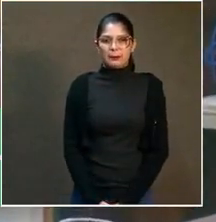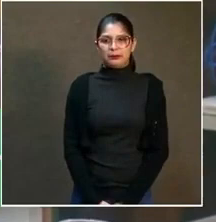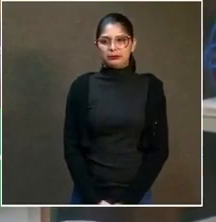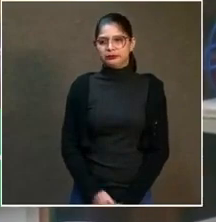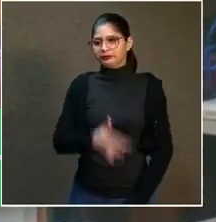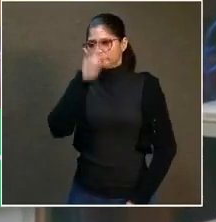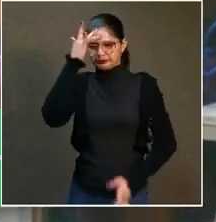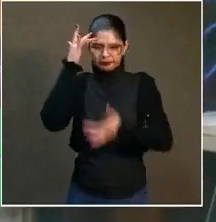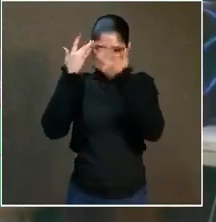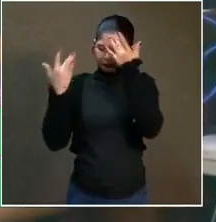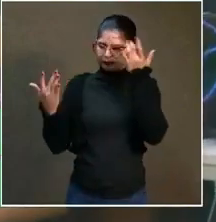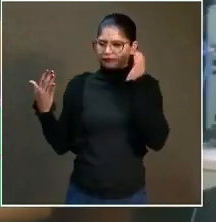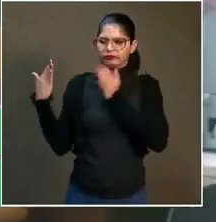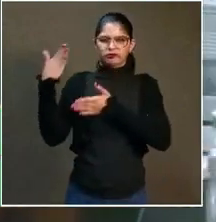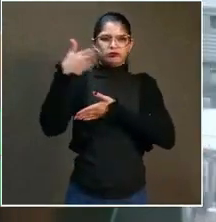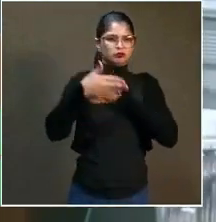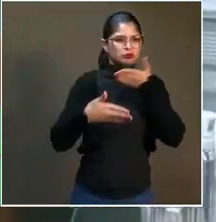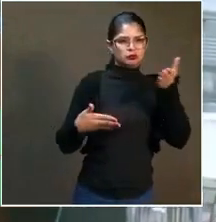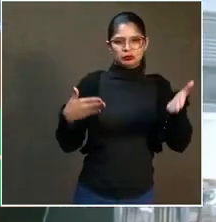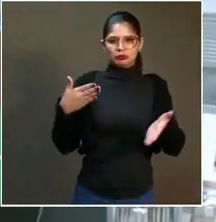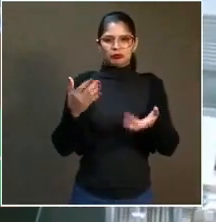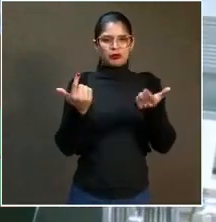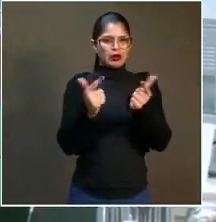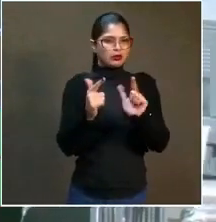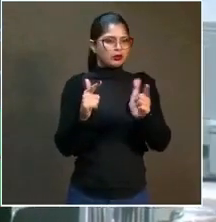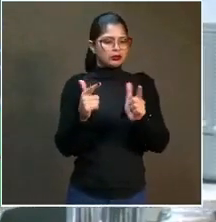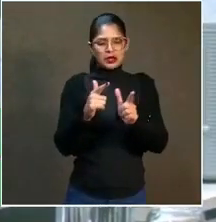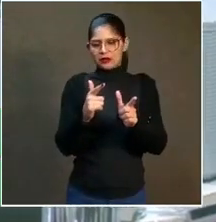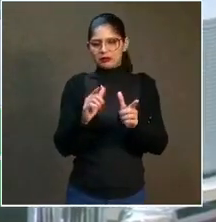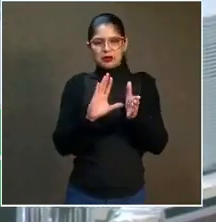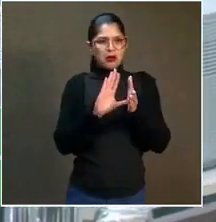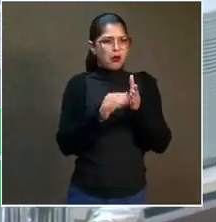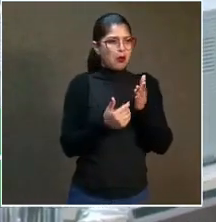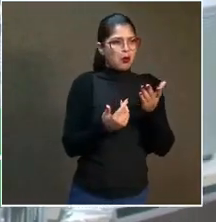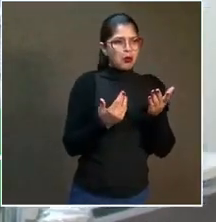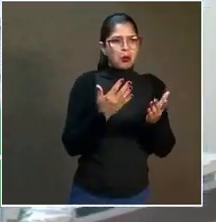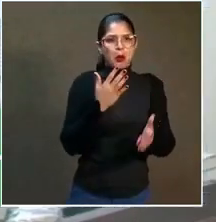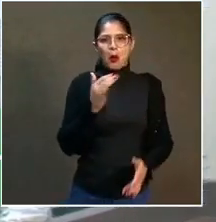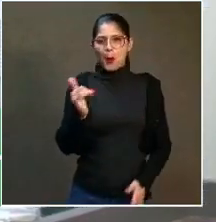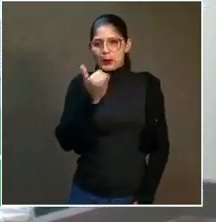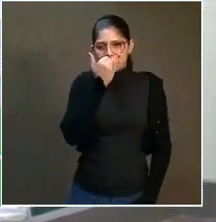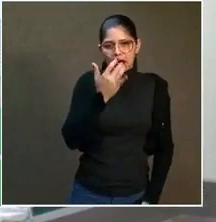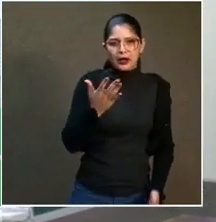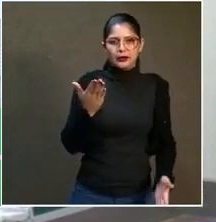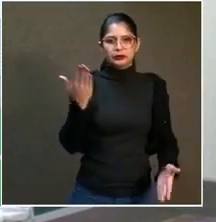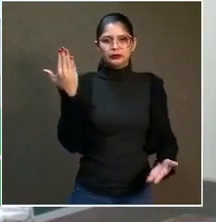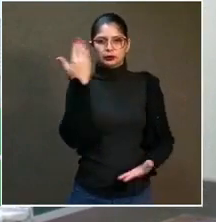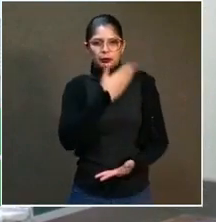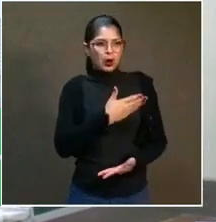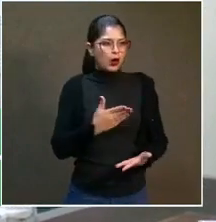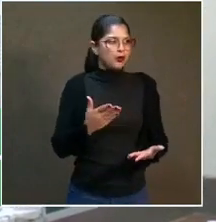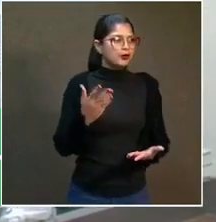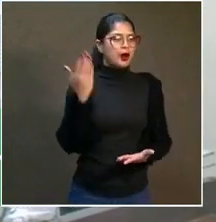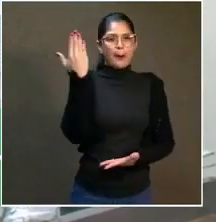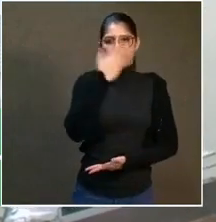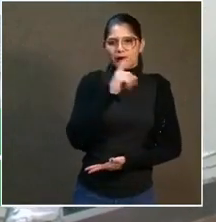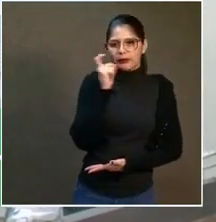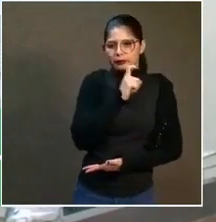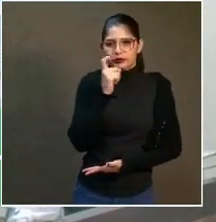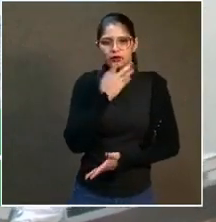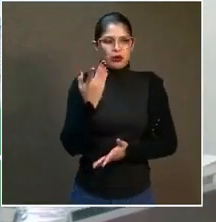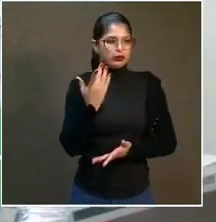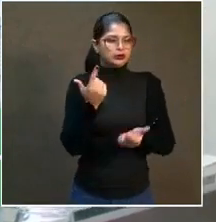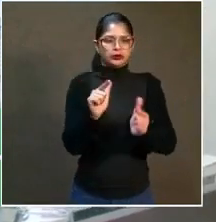Outras pessoas entraram na residência. Eu entendo que não teve fraude processual. Vossas excelências, quando for quesitado, se teve o crime de fraude processual, vossas excelências vão dizer que